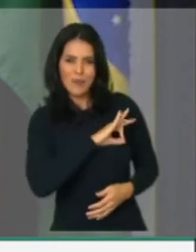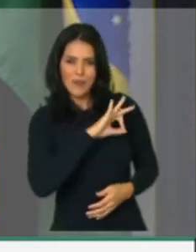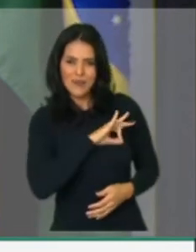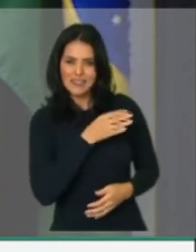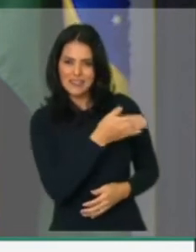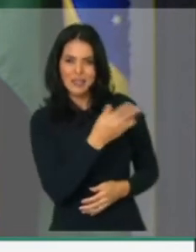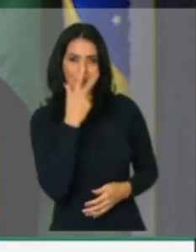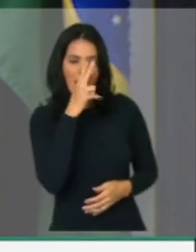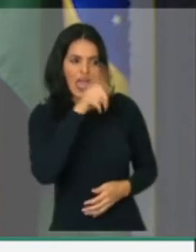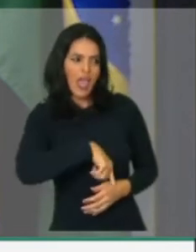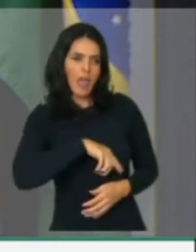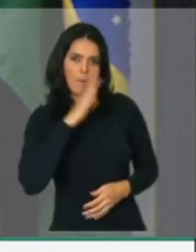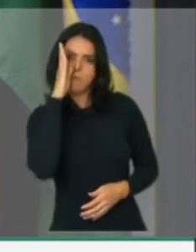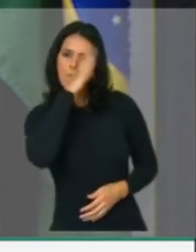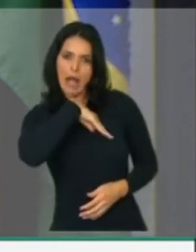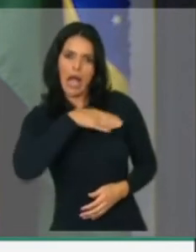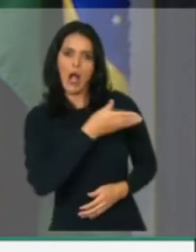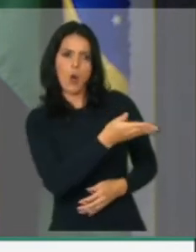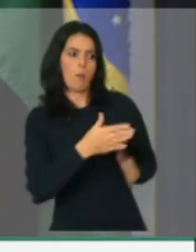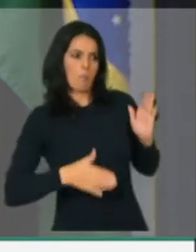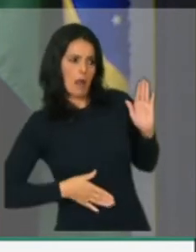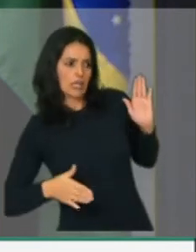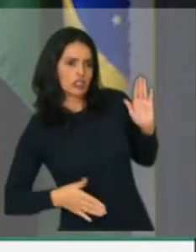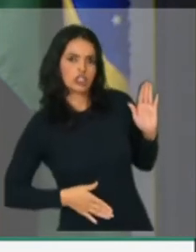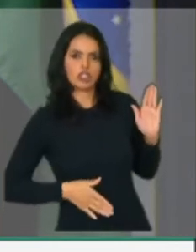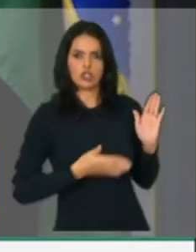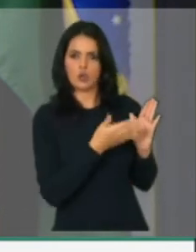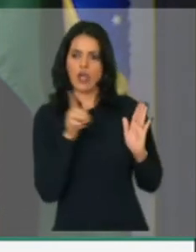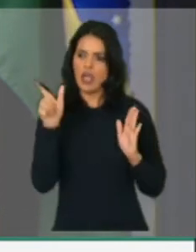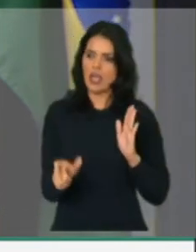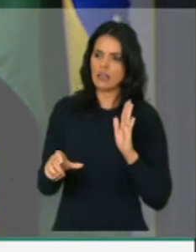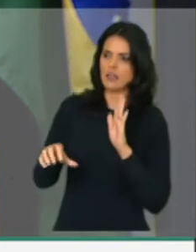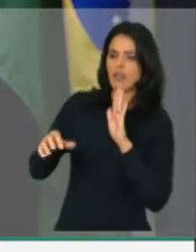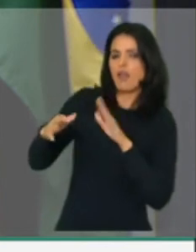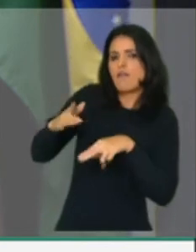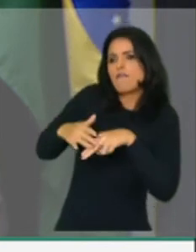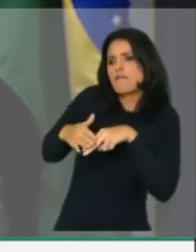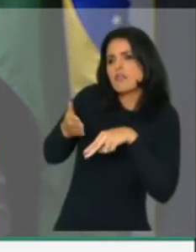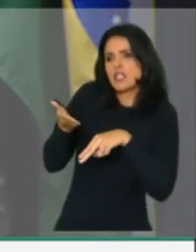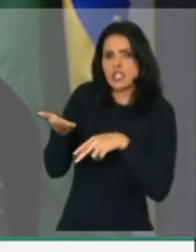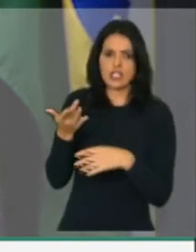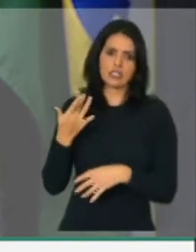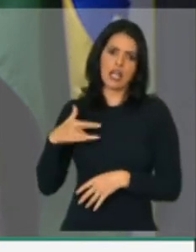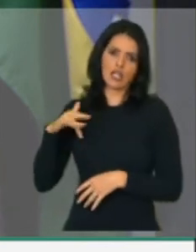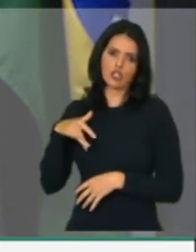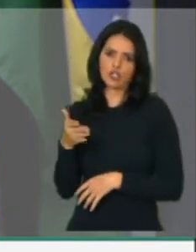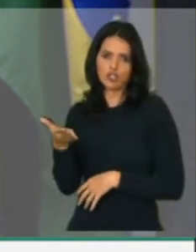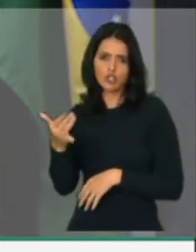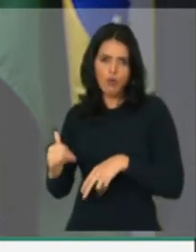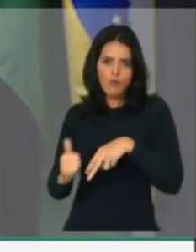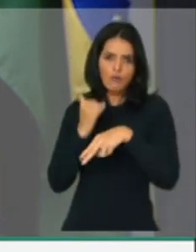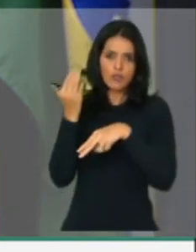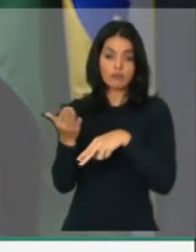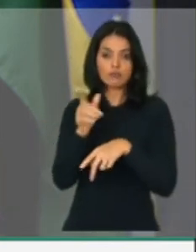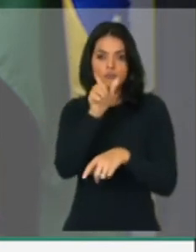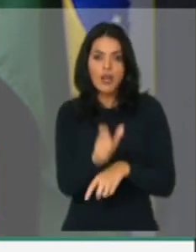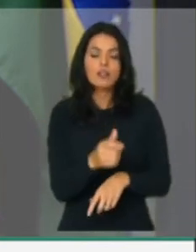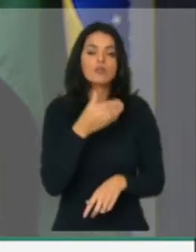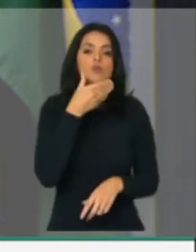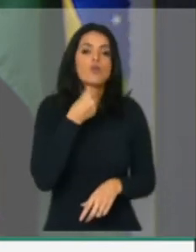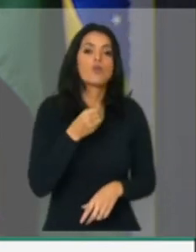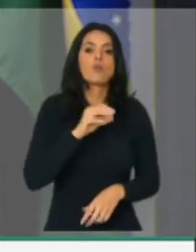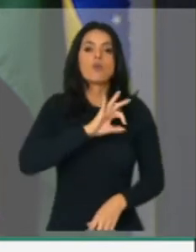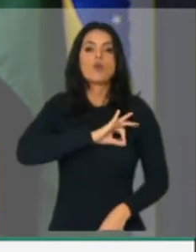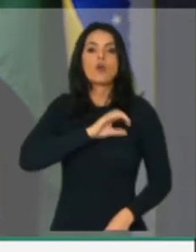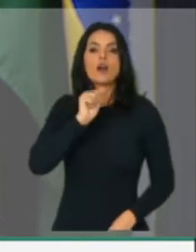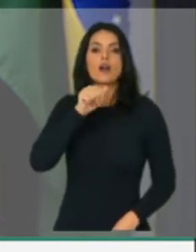como os carrascos da sociedade os bandidos com as vítimas e Se Esqueceram desse policial André